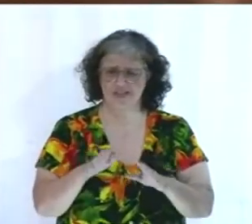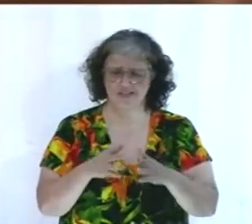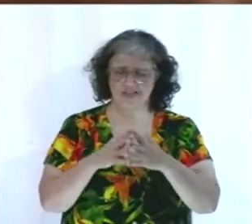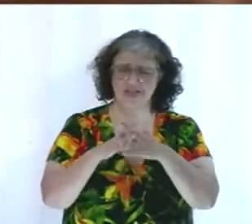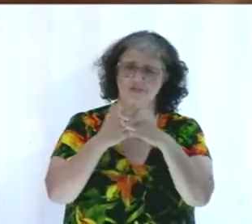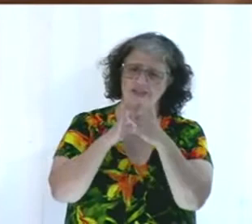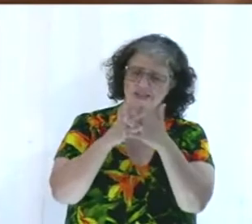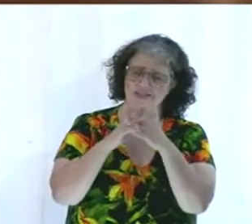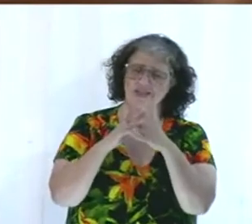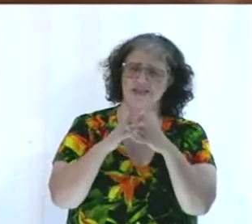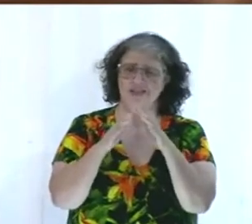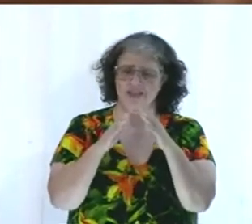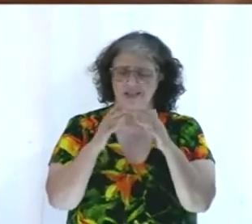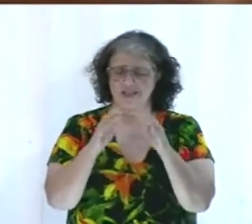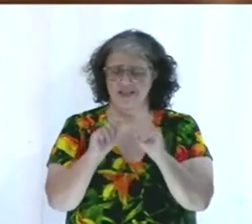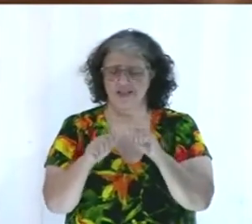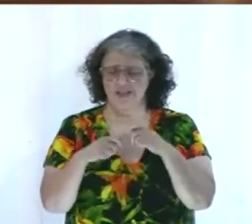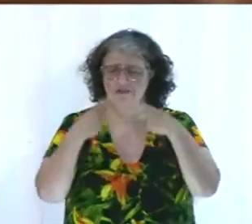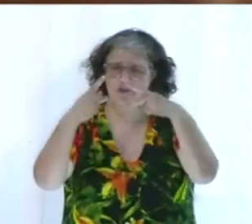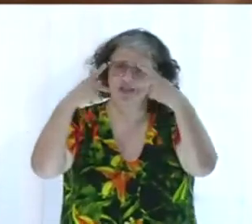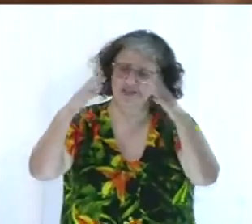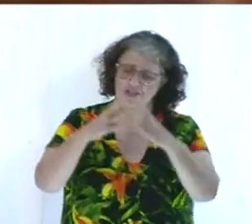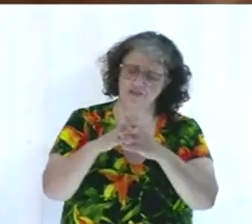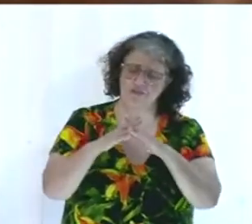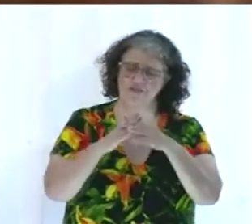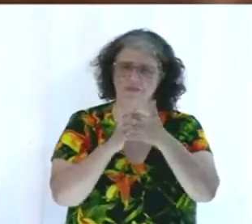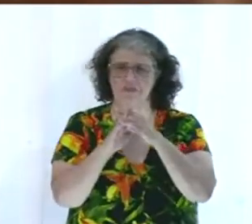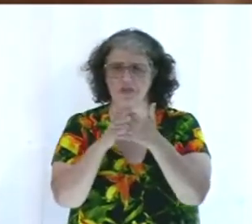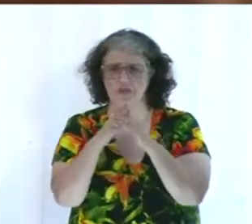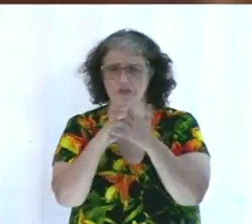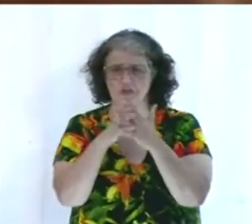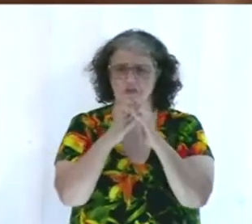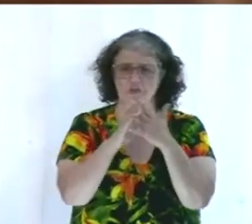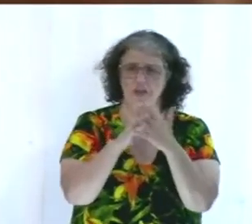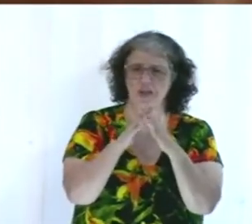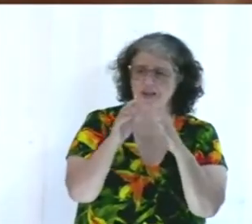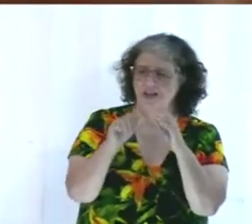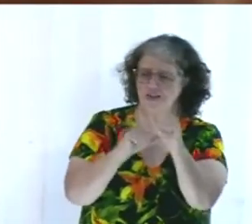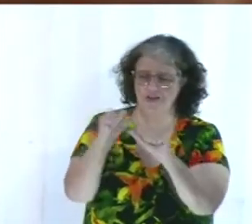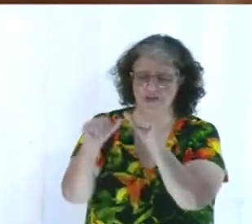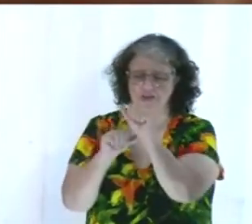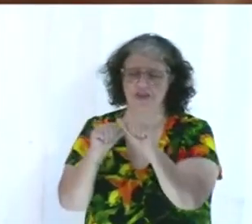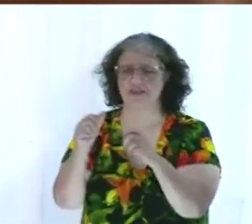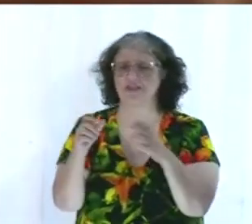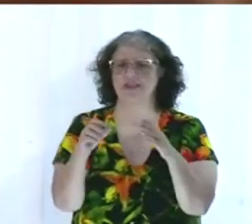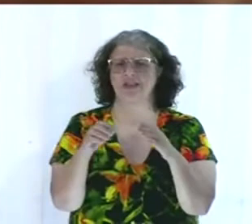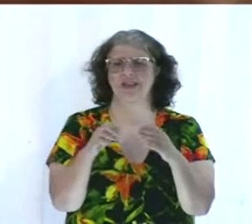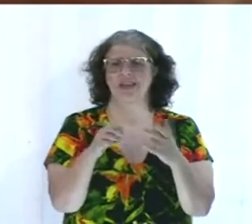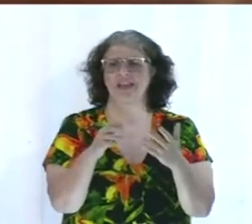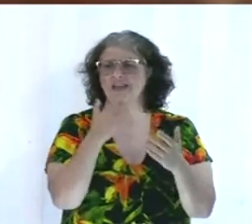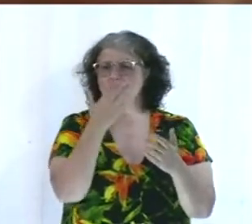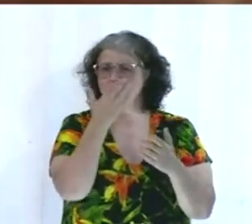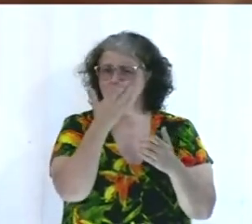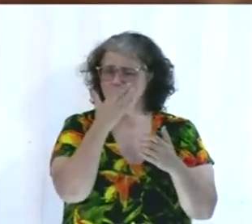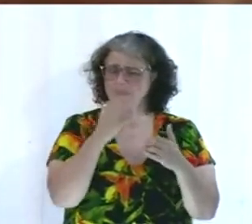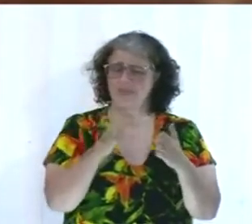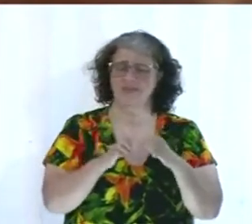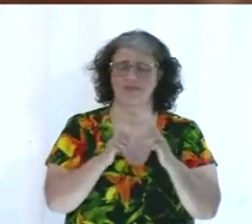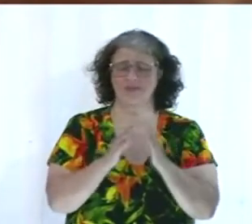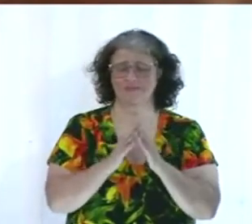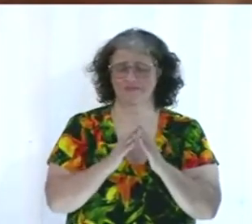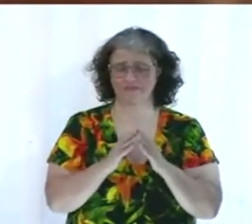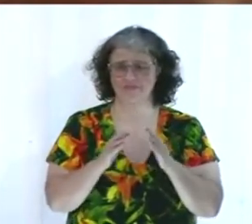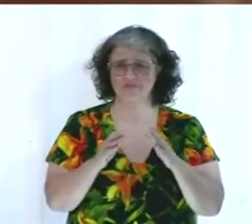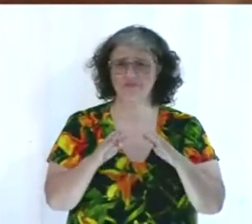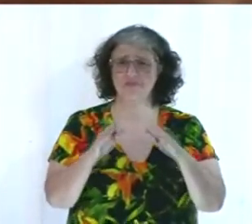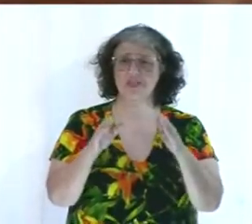primeiro momento, se você não for muito bereano, como os crentes de Bereia, para olhar para a palavra e verificar e averiguar